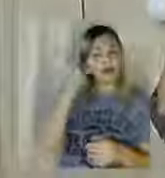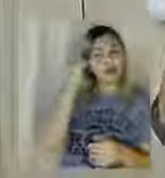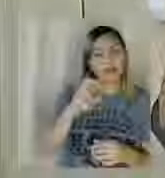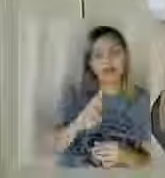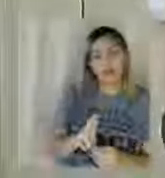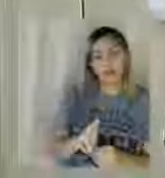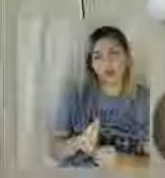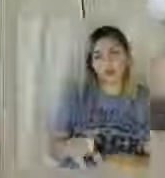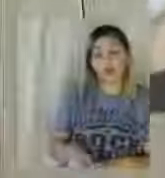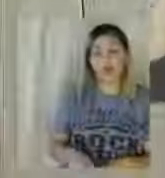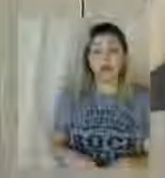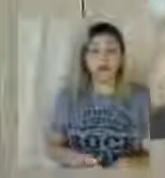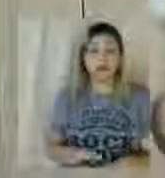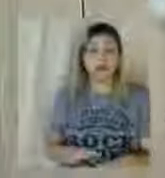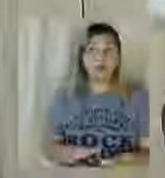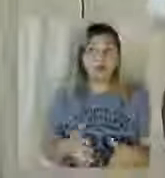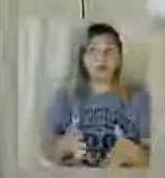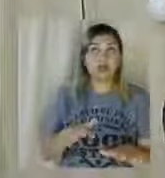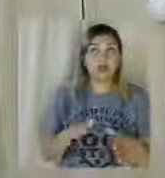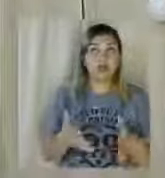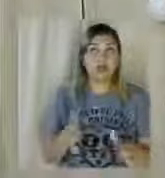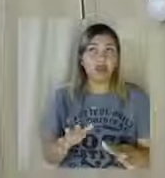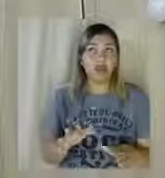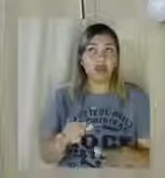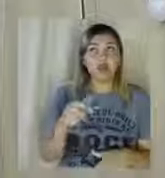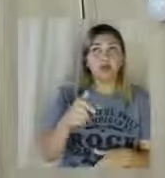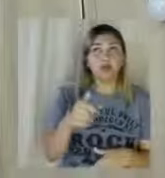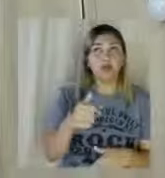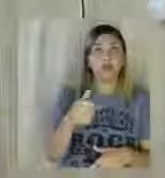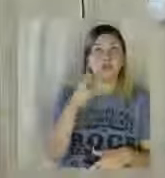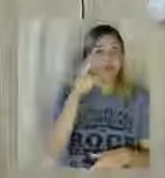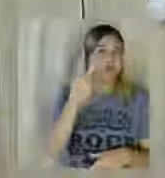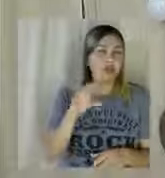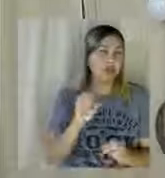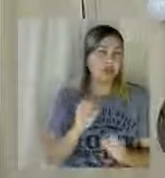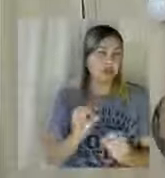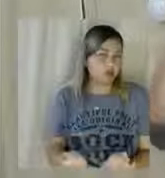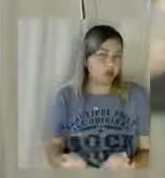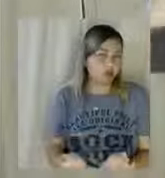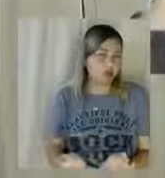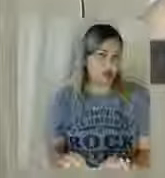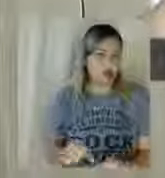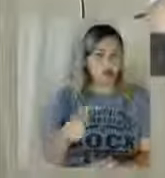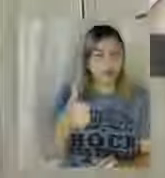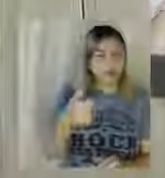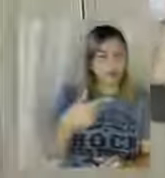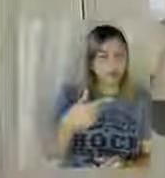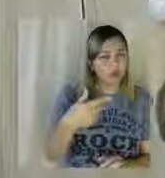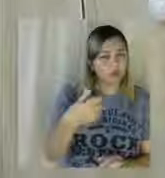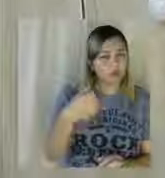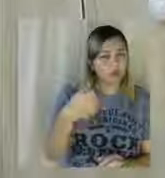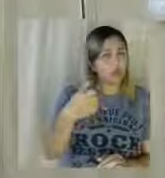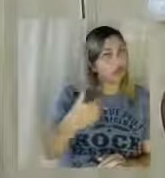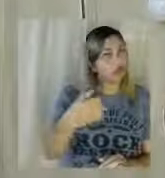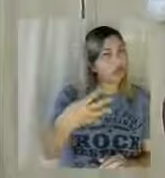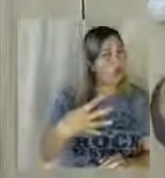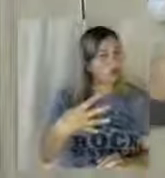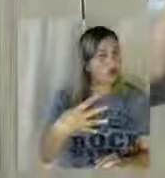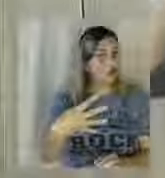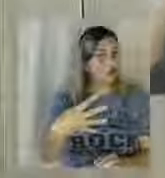lembro direito, se 14 anos, que eu ia muito para fono em Recife.